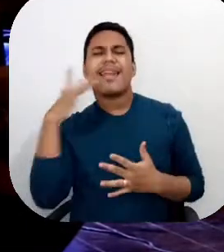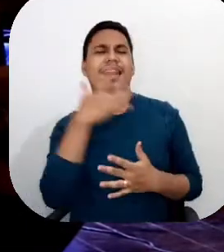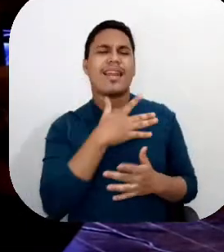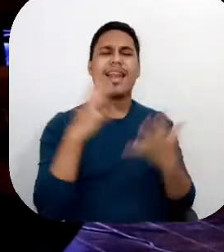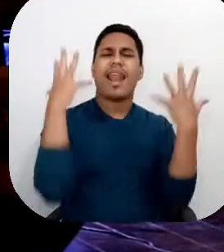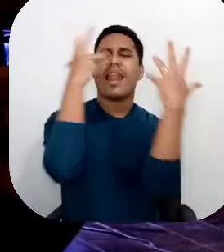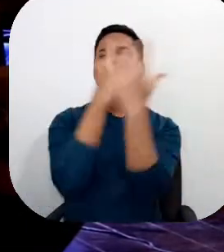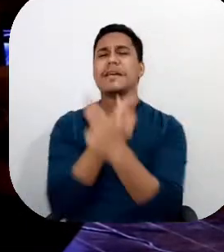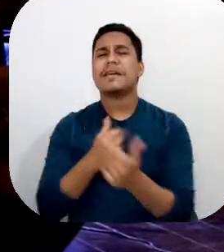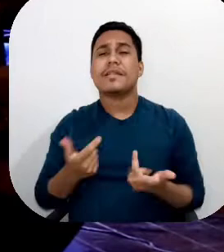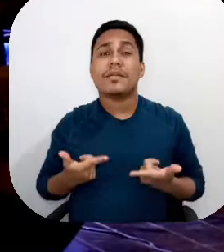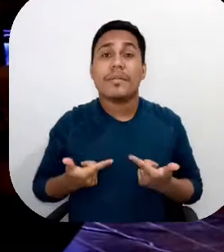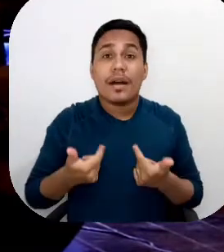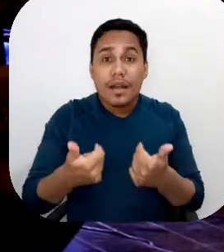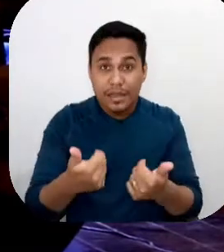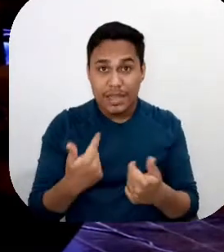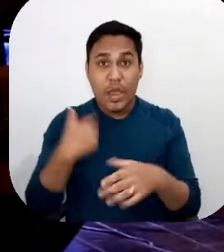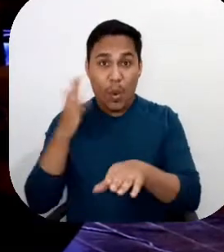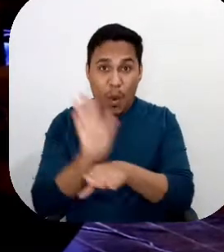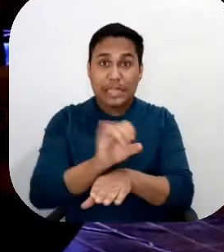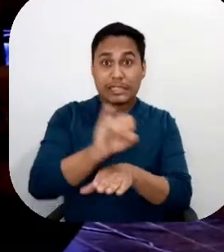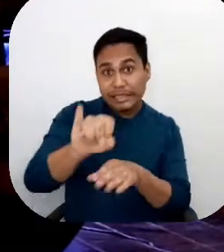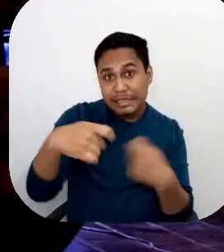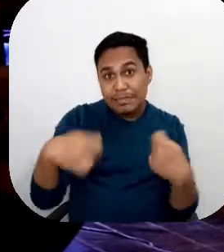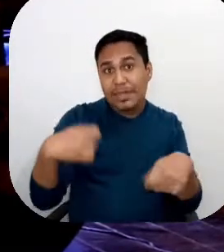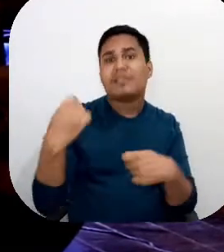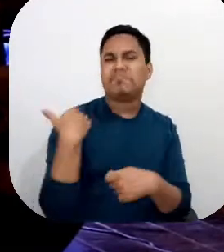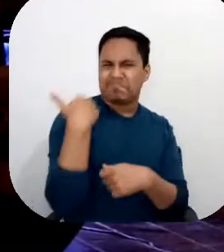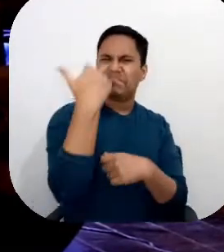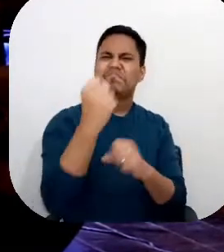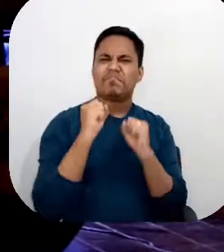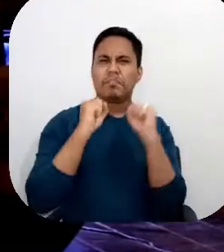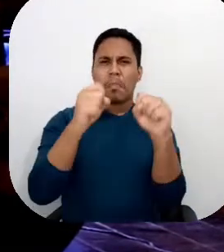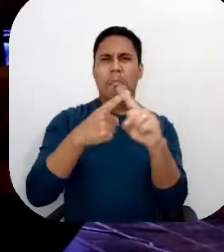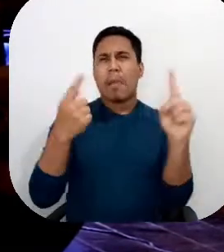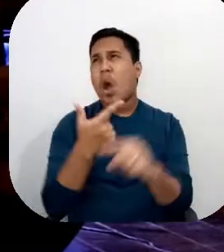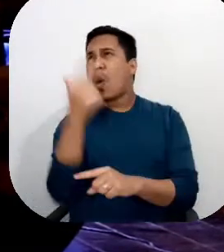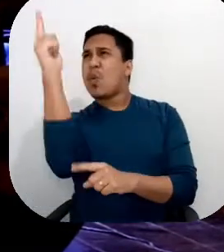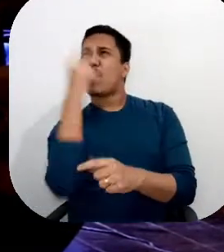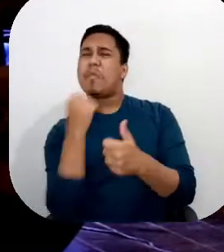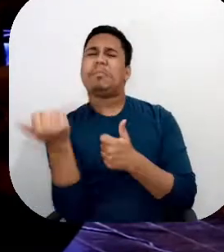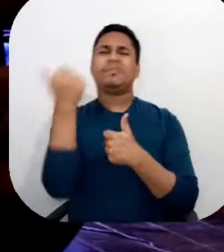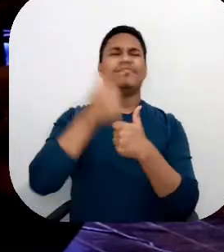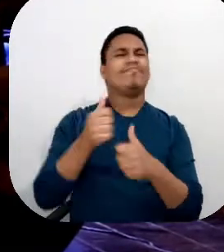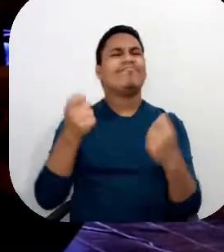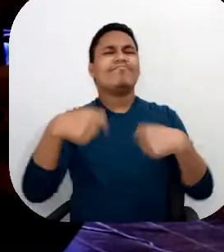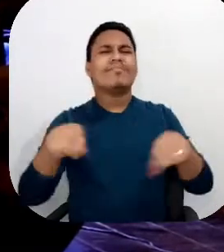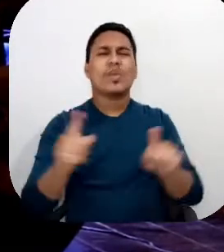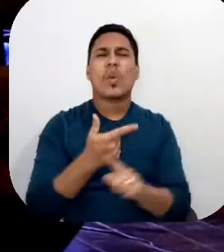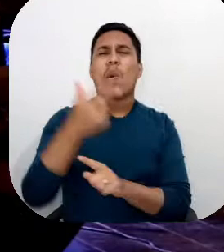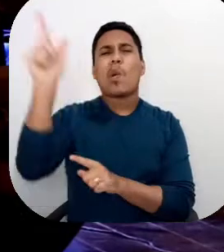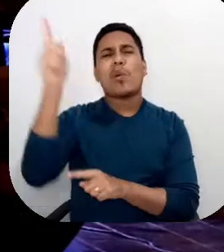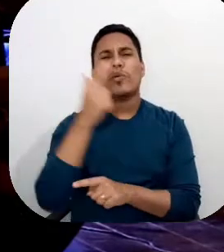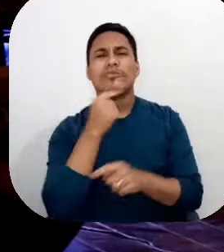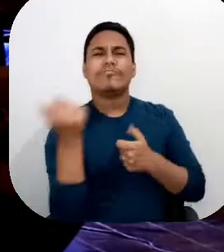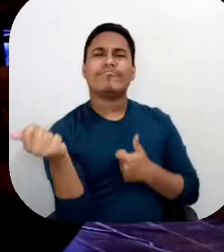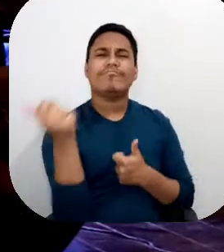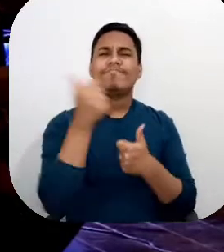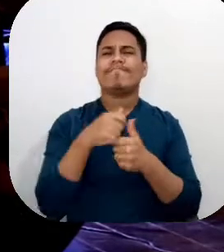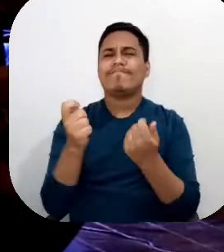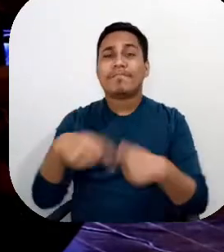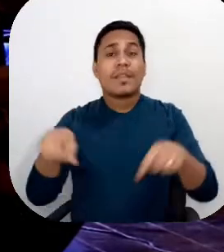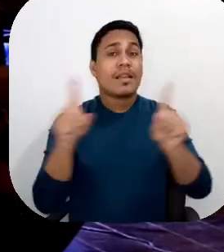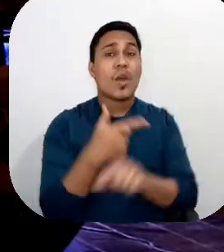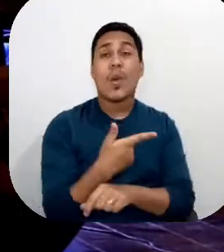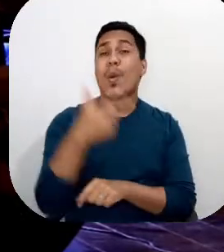desejo na minha porta. Posso dar colo se um dia você precisar, mas não deixa aquele boliche voltar. Mas não deixa aquele boliche voltar.